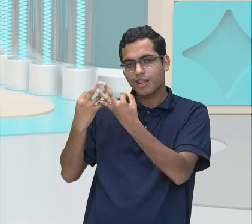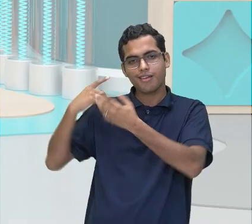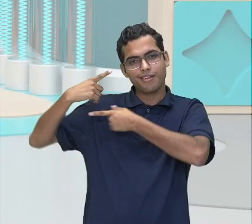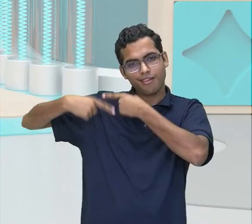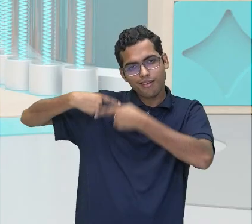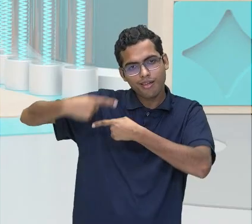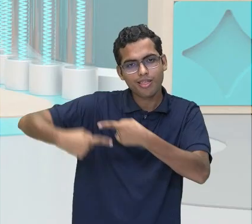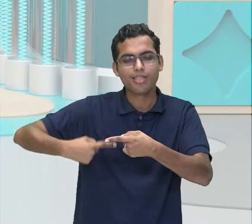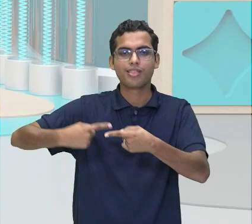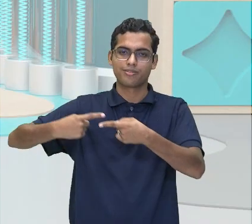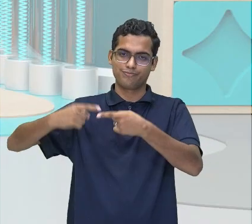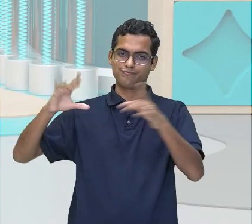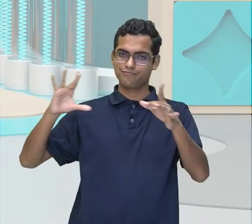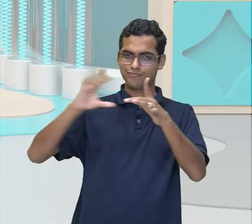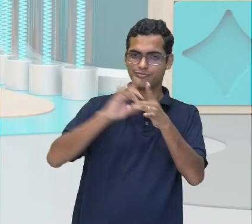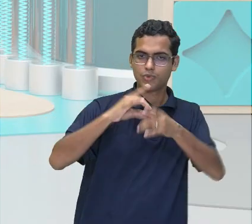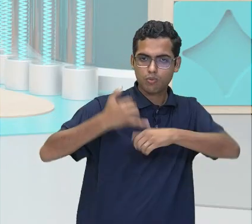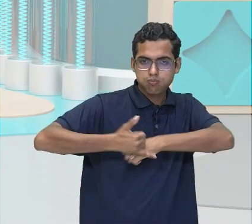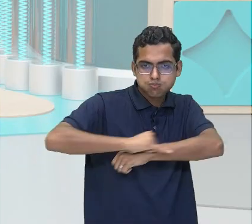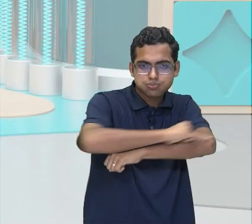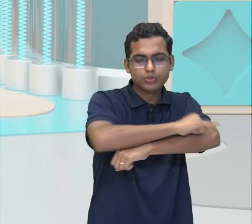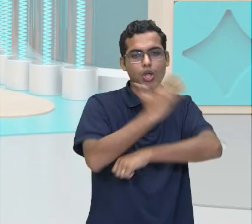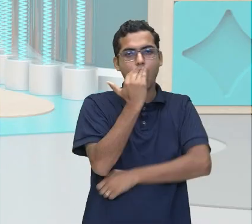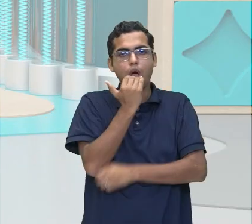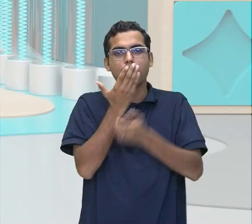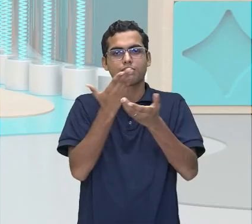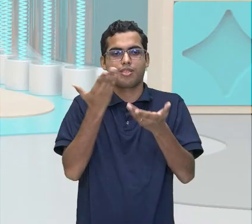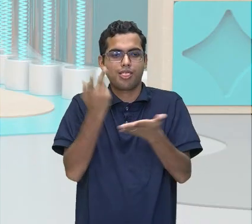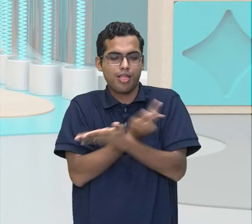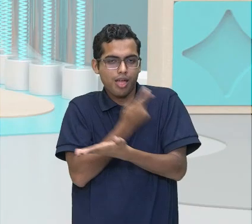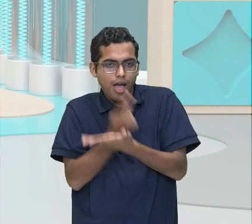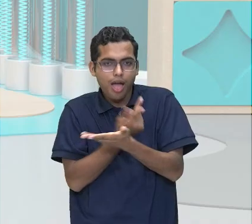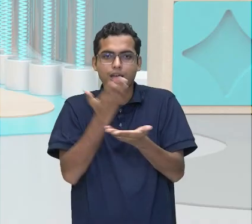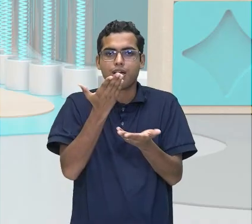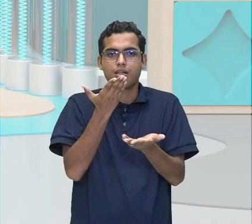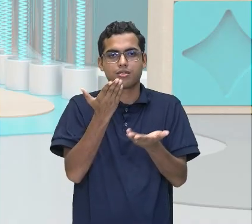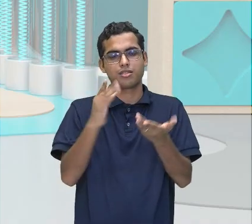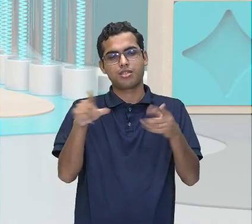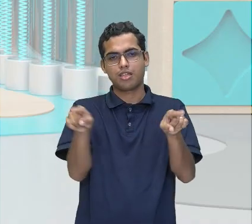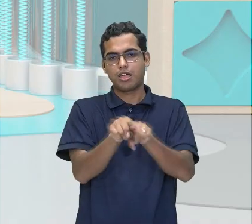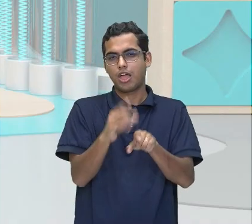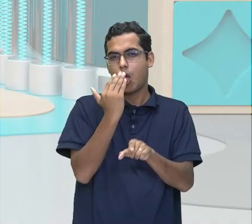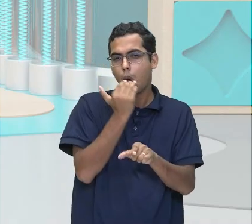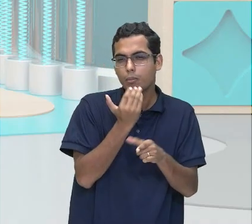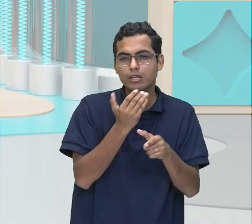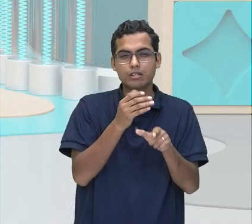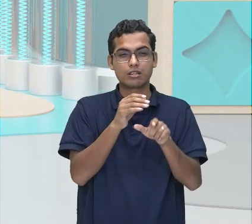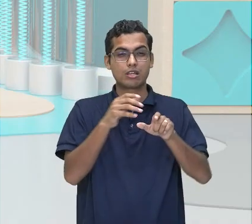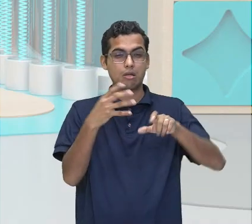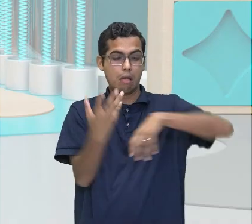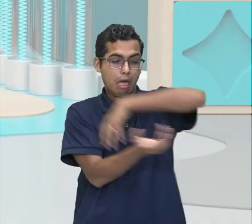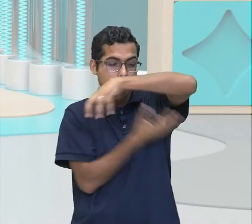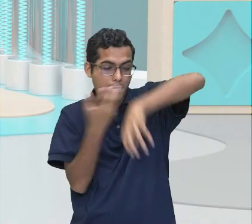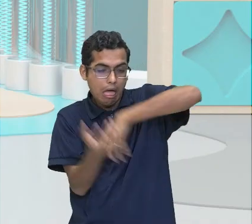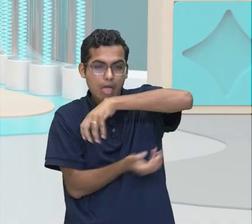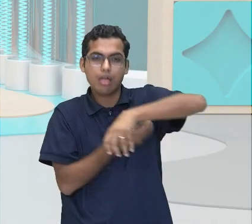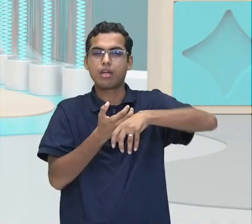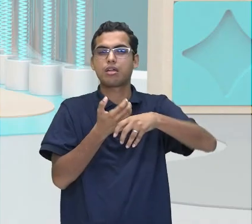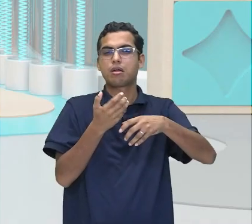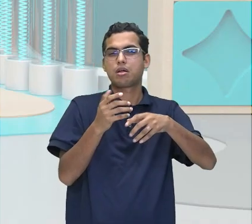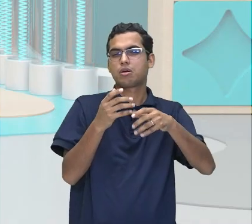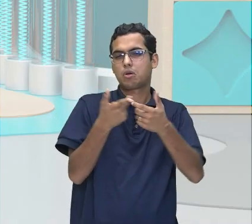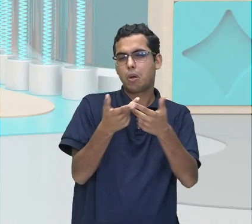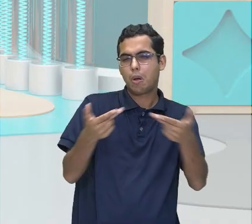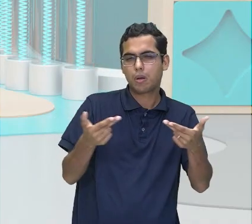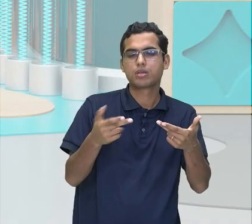está associada aí à alimentação desbalanceada e os hábitos de vida sem atividade física. O estresse, que a gente geralmente se ocupa ali com o